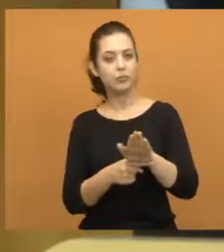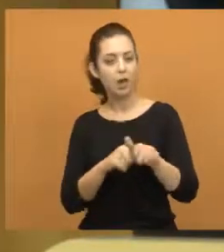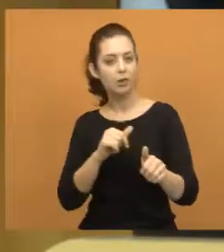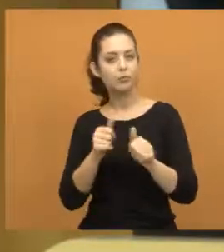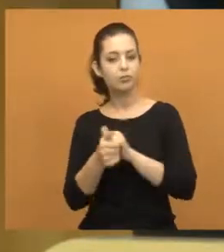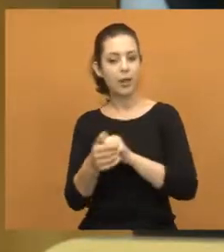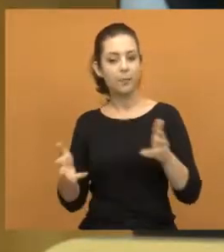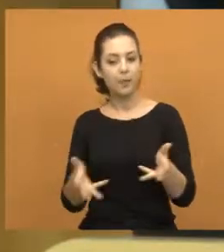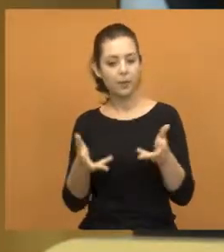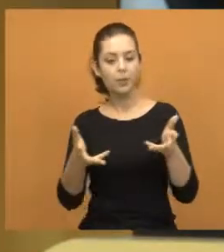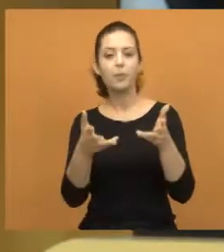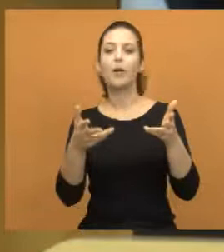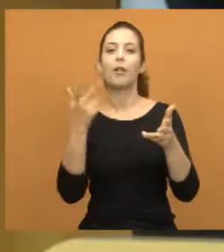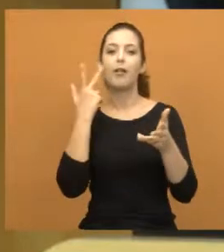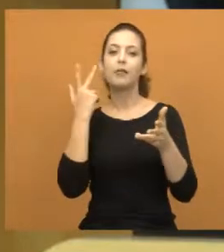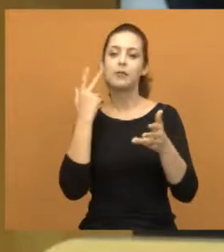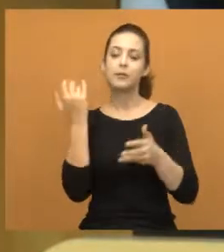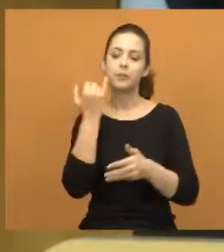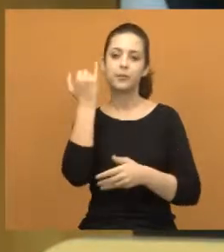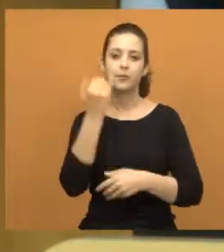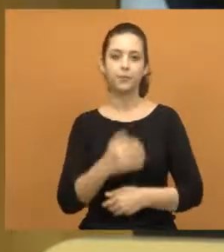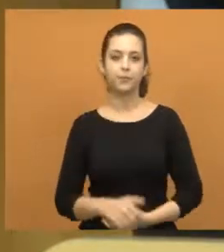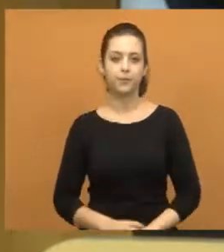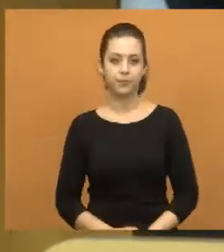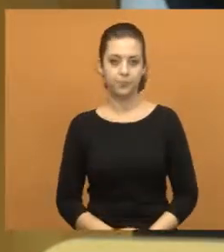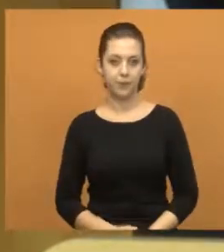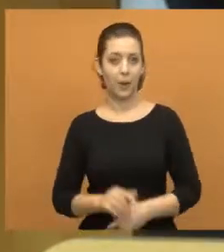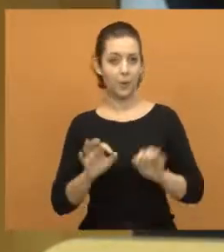desportiva do lazer em nossa cidade.